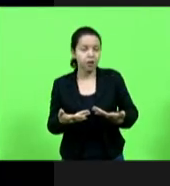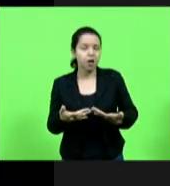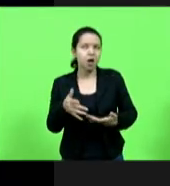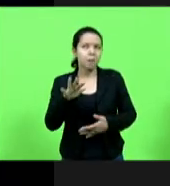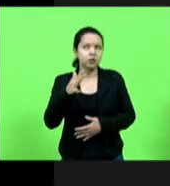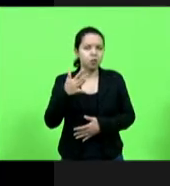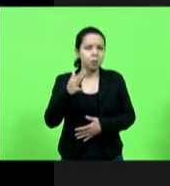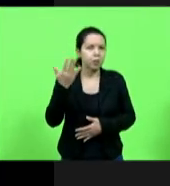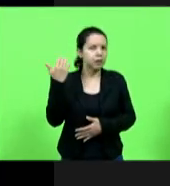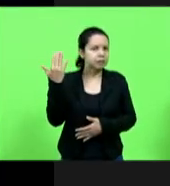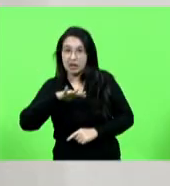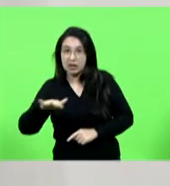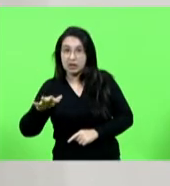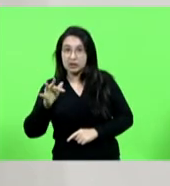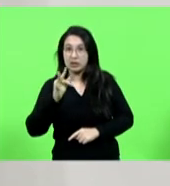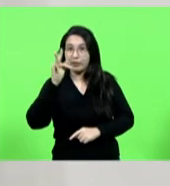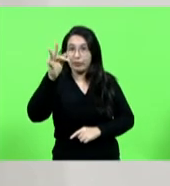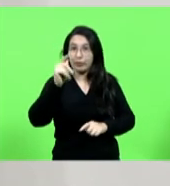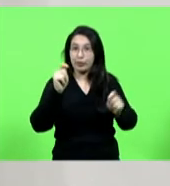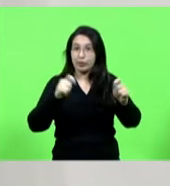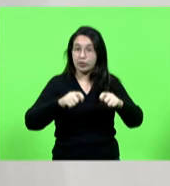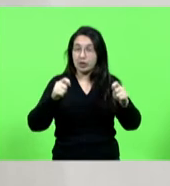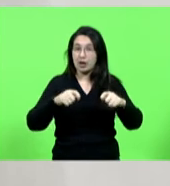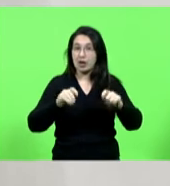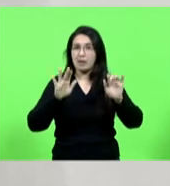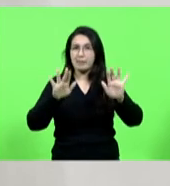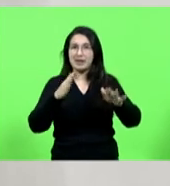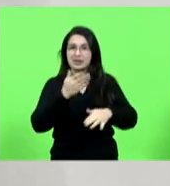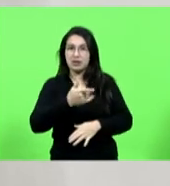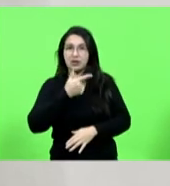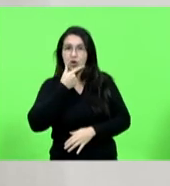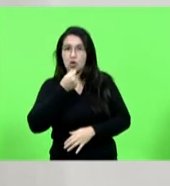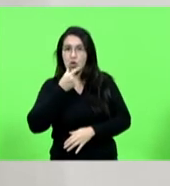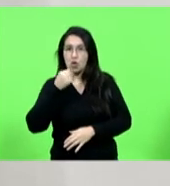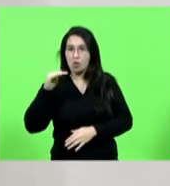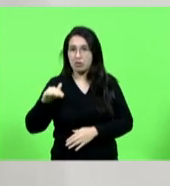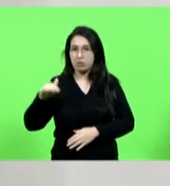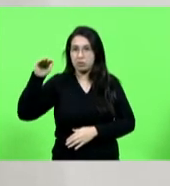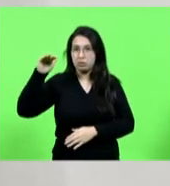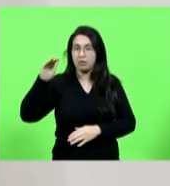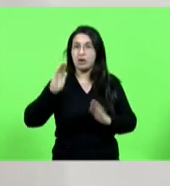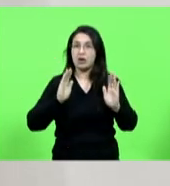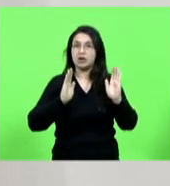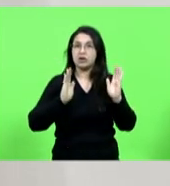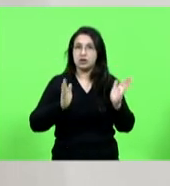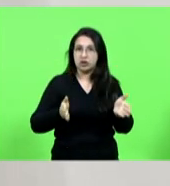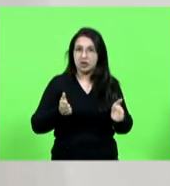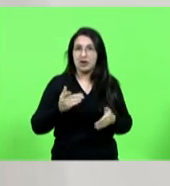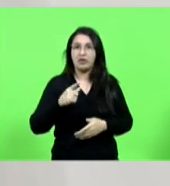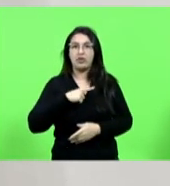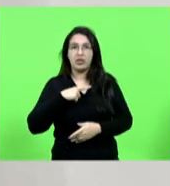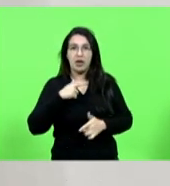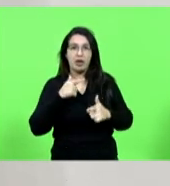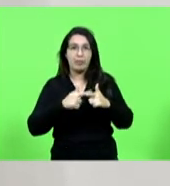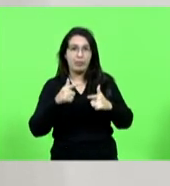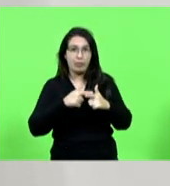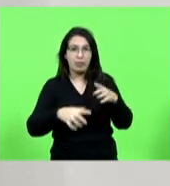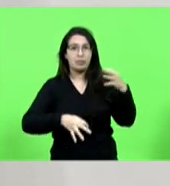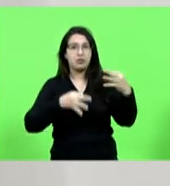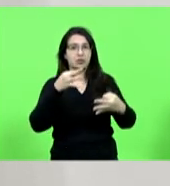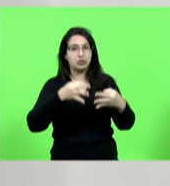esse em Santa Catarina. Um rapaz que já tinha indícios de agressão, já tinha problema na